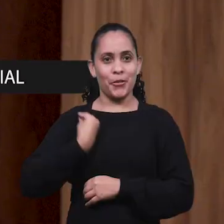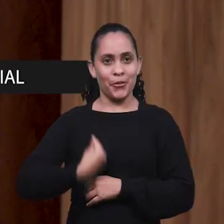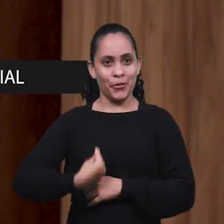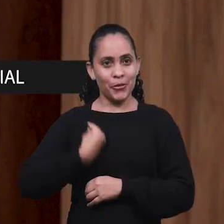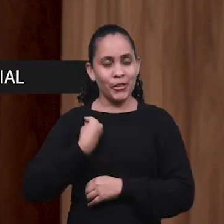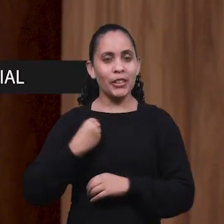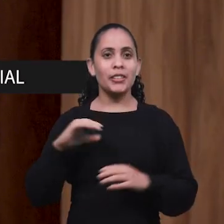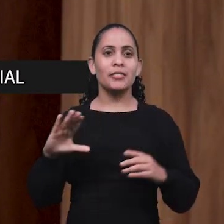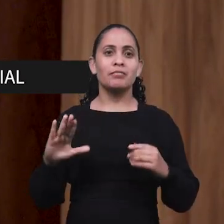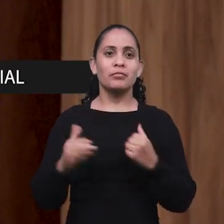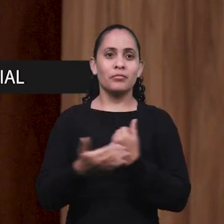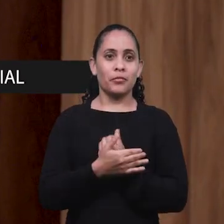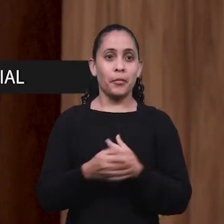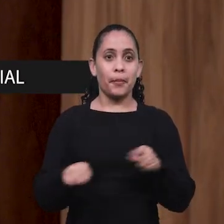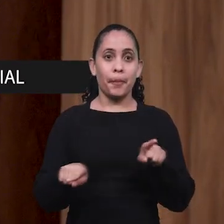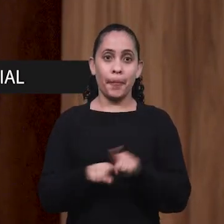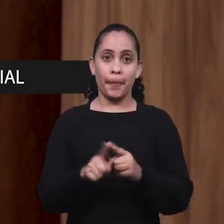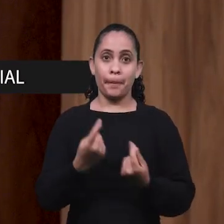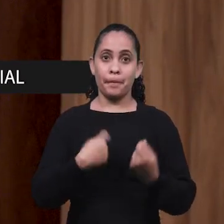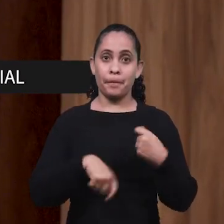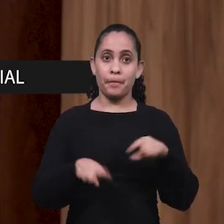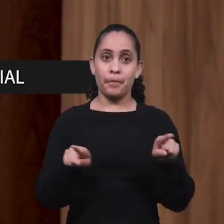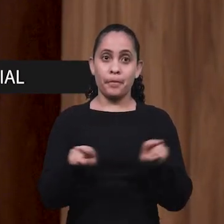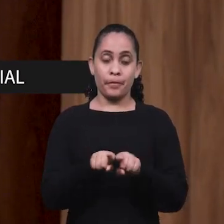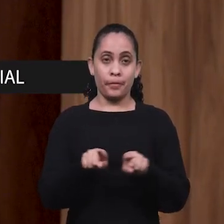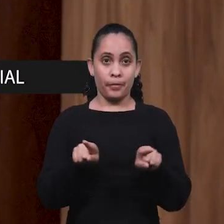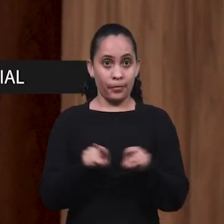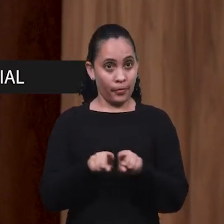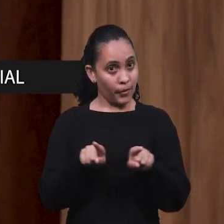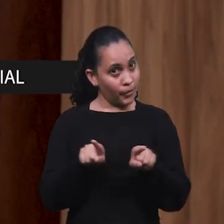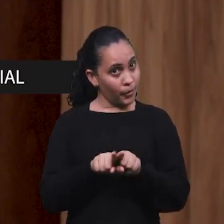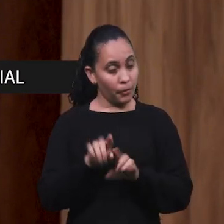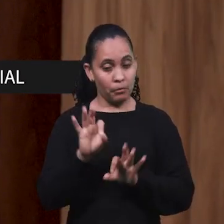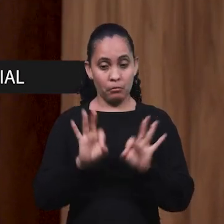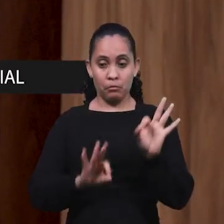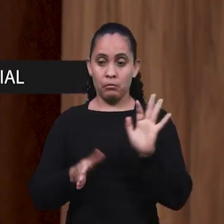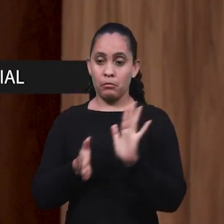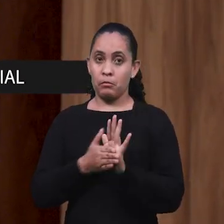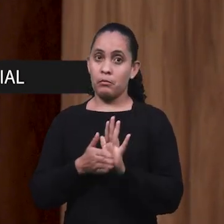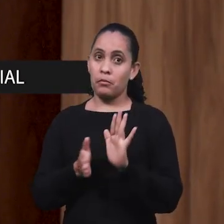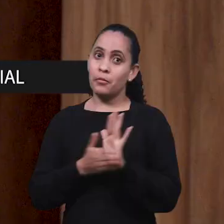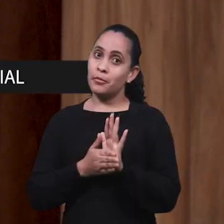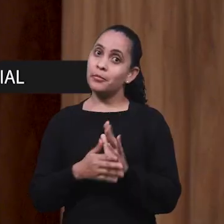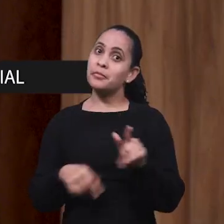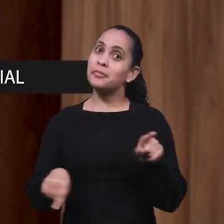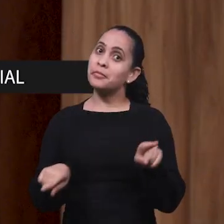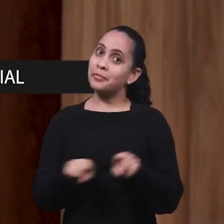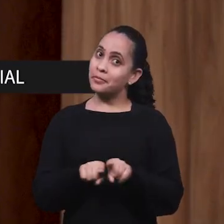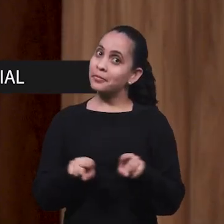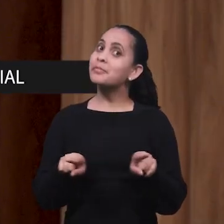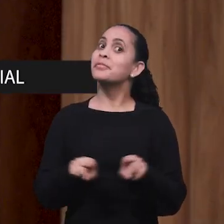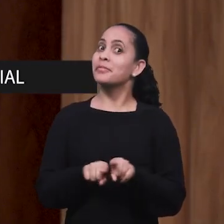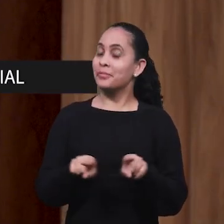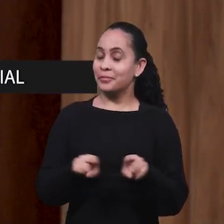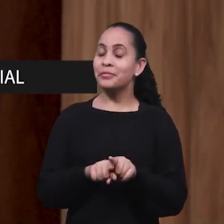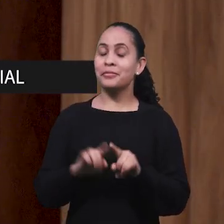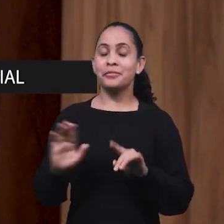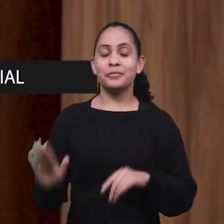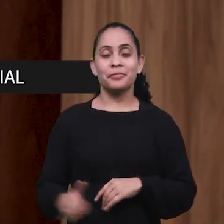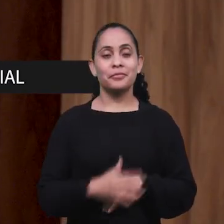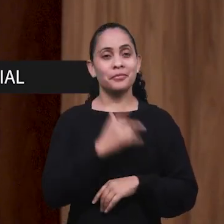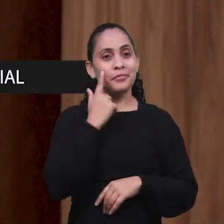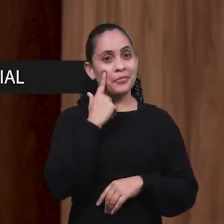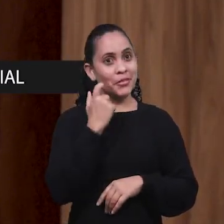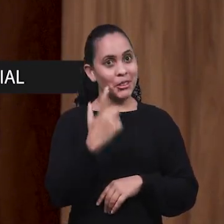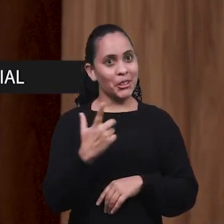de proteção de renda e planejamento sucessório. Não é interessante? Eu estou curioso, hein? Tem muita coisa